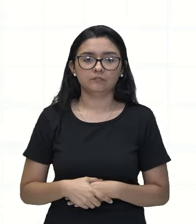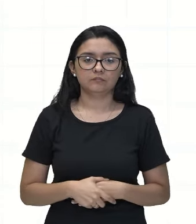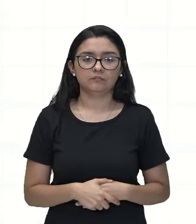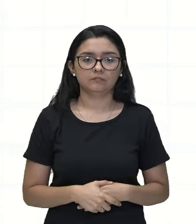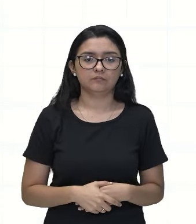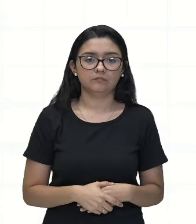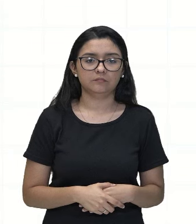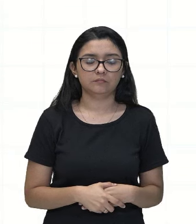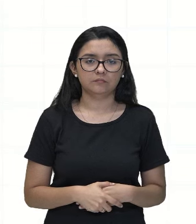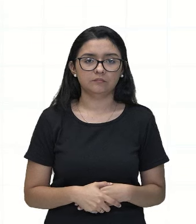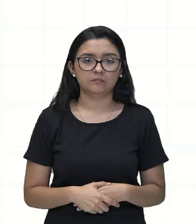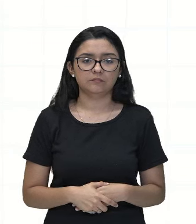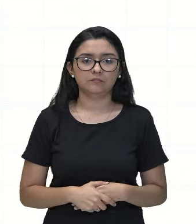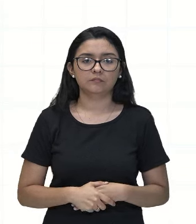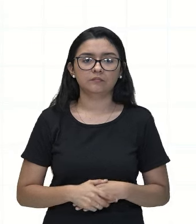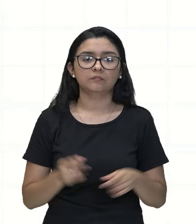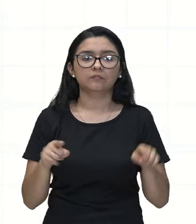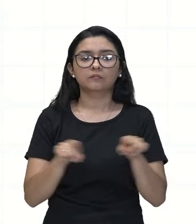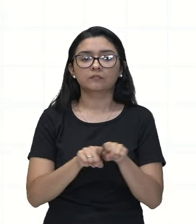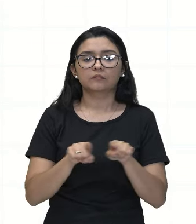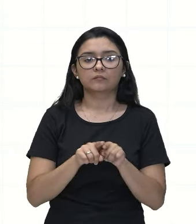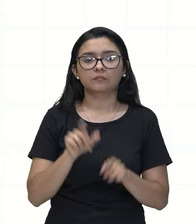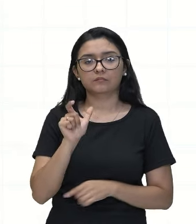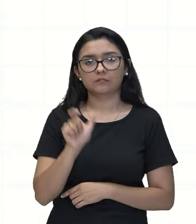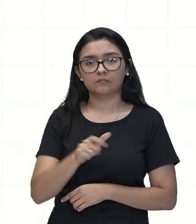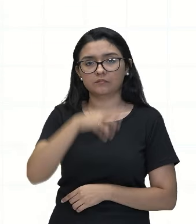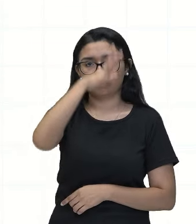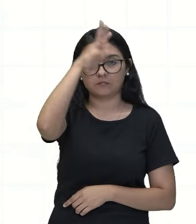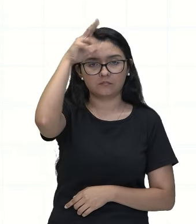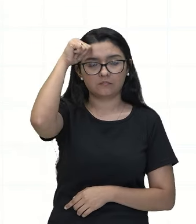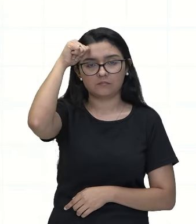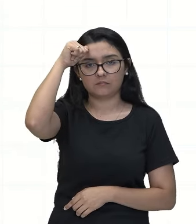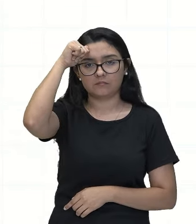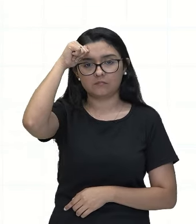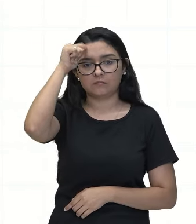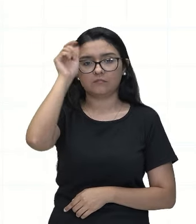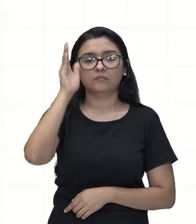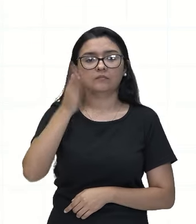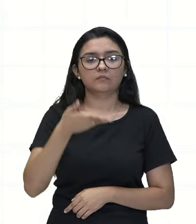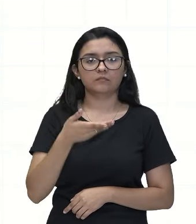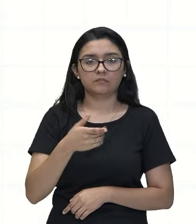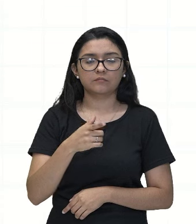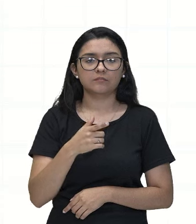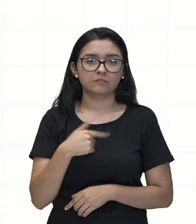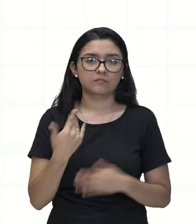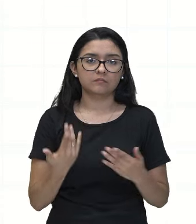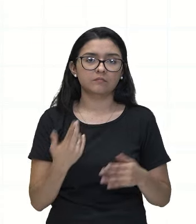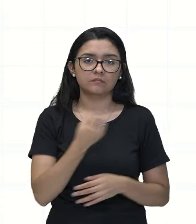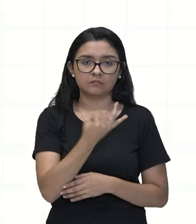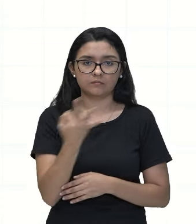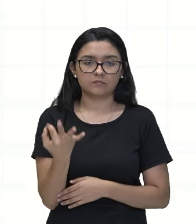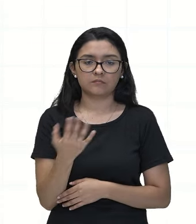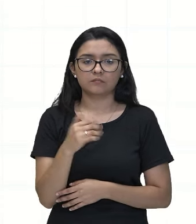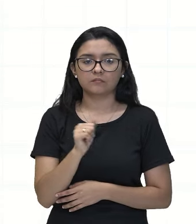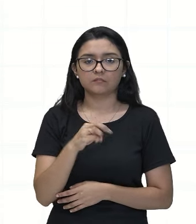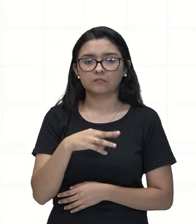bom e a palavra Amazonas que é uma palavra que já está no plural não é